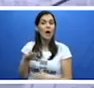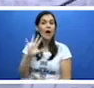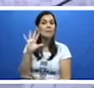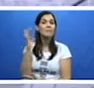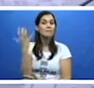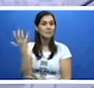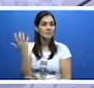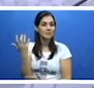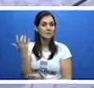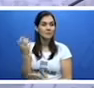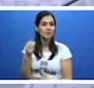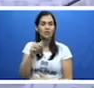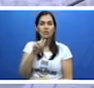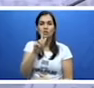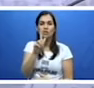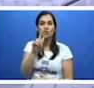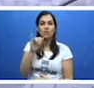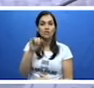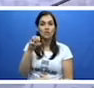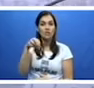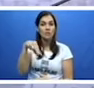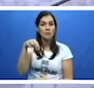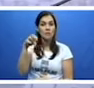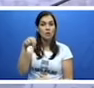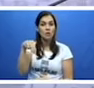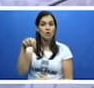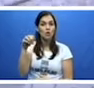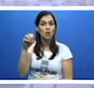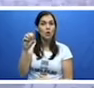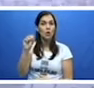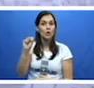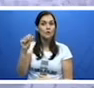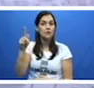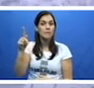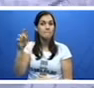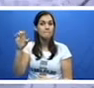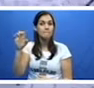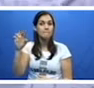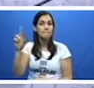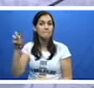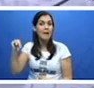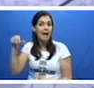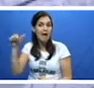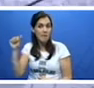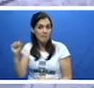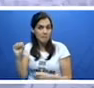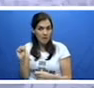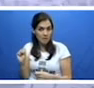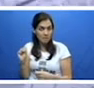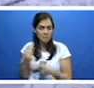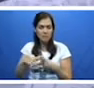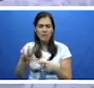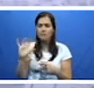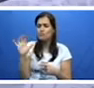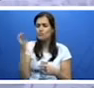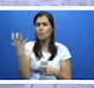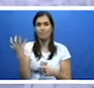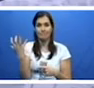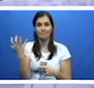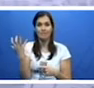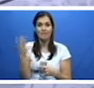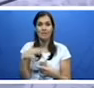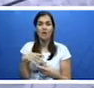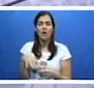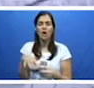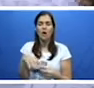dessa aula que são as gimnospermas essas plantas com esse essa mudança no ambiente ficando mais seco